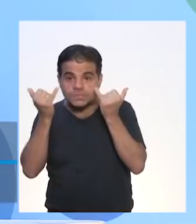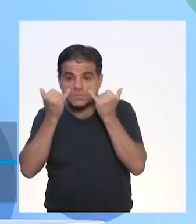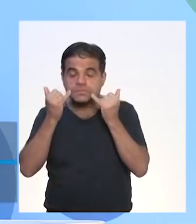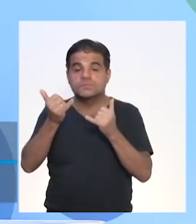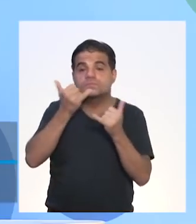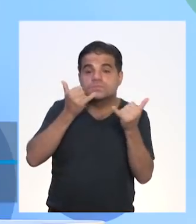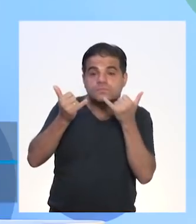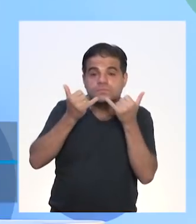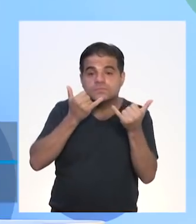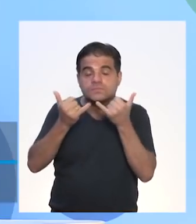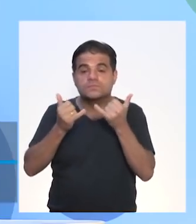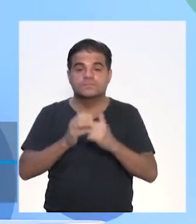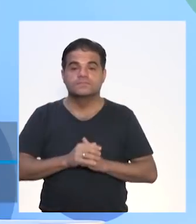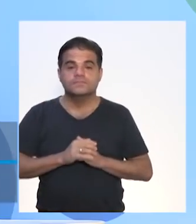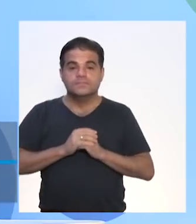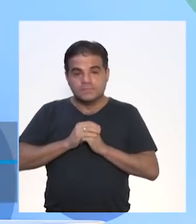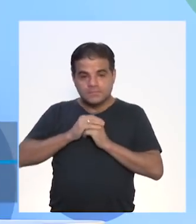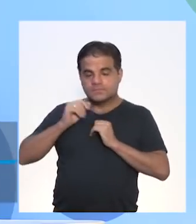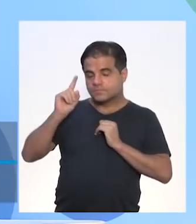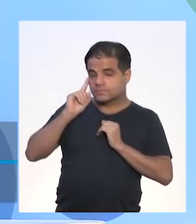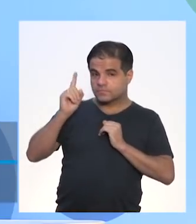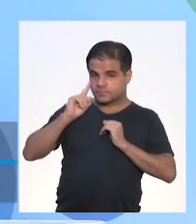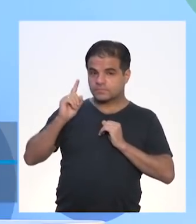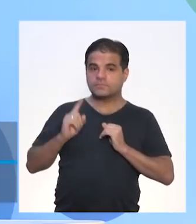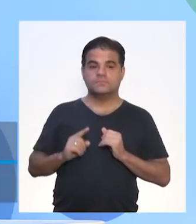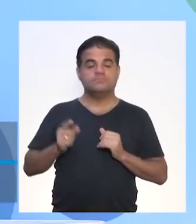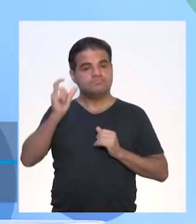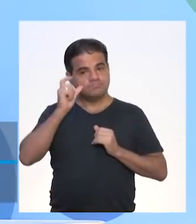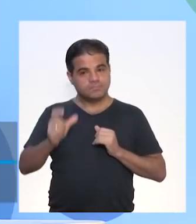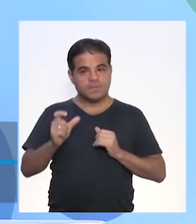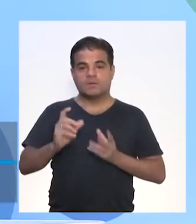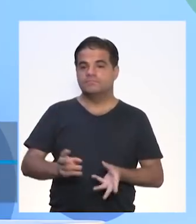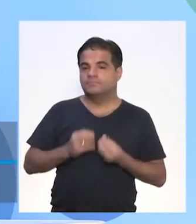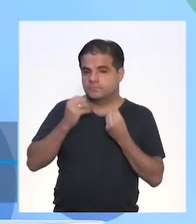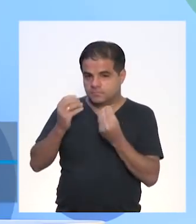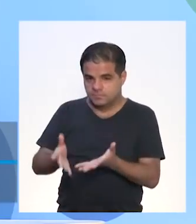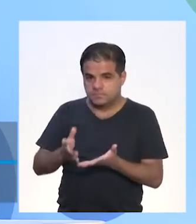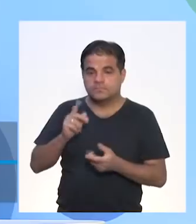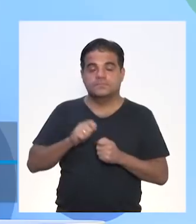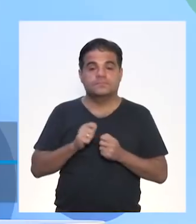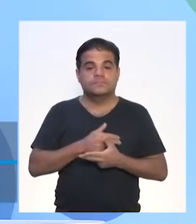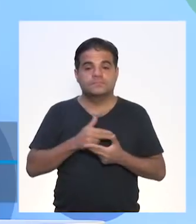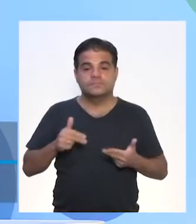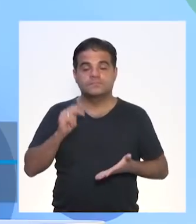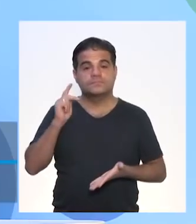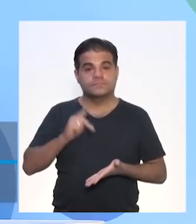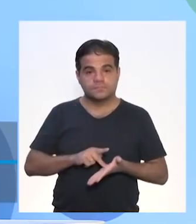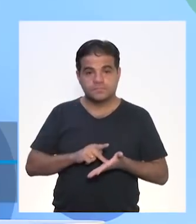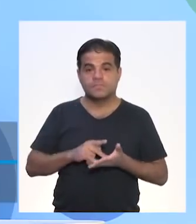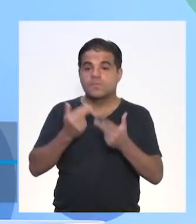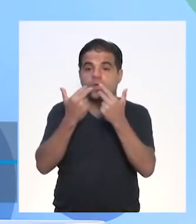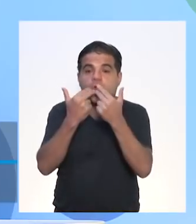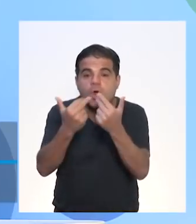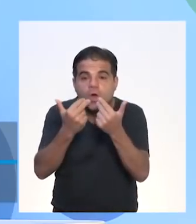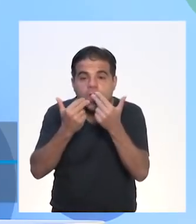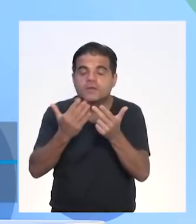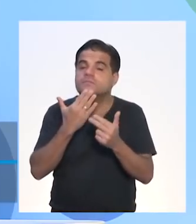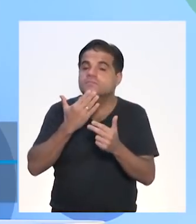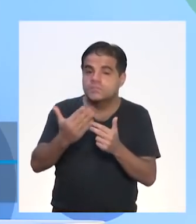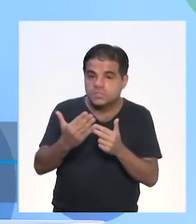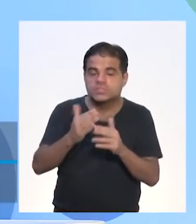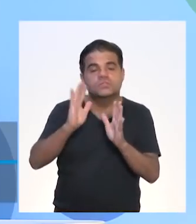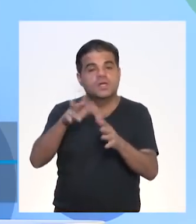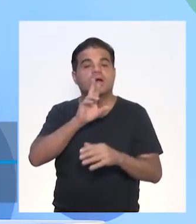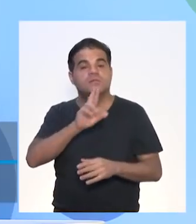telefones, datas e fonte, endereço para a doação a ser realizada, cores, pedido, que aí